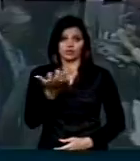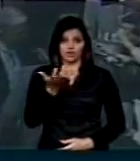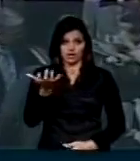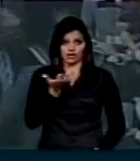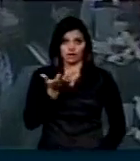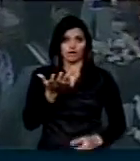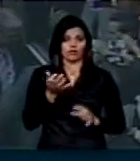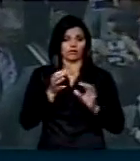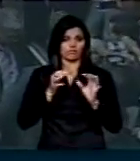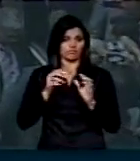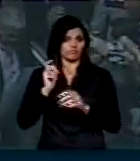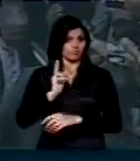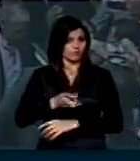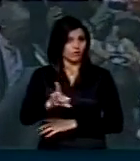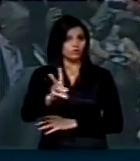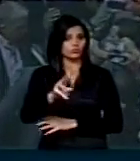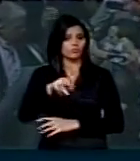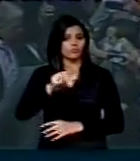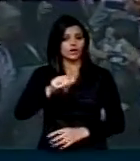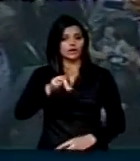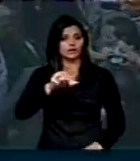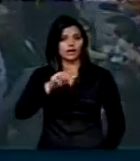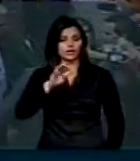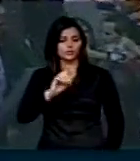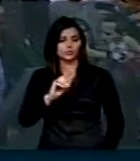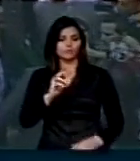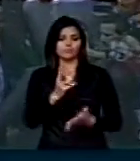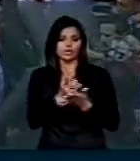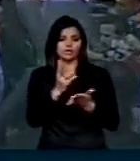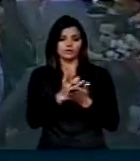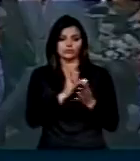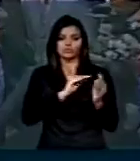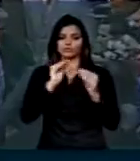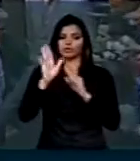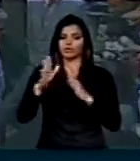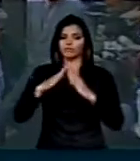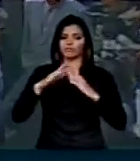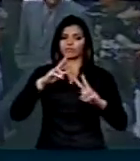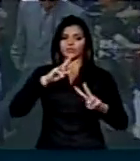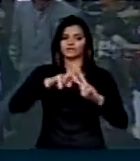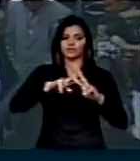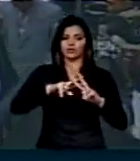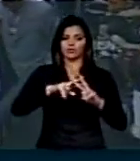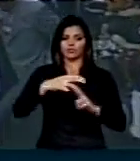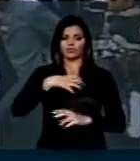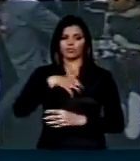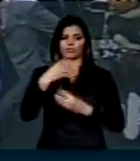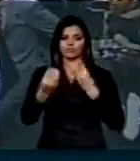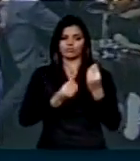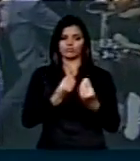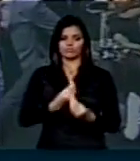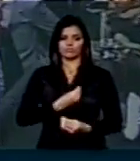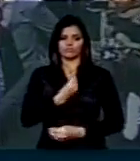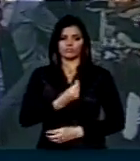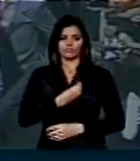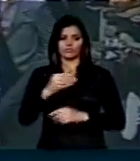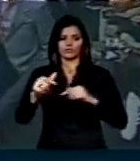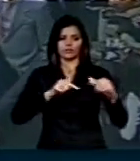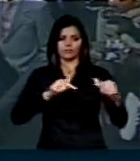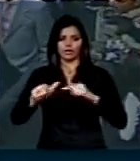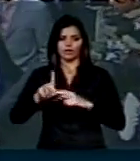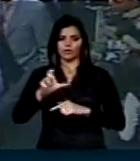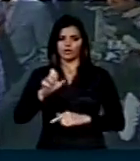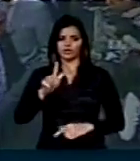mandato, mesmo que recolhido a uma prisão sem condições de exercer as atividades